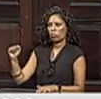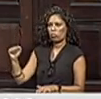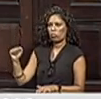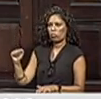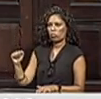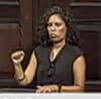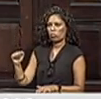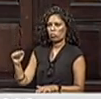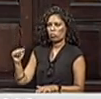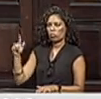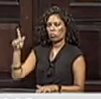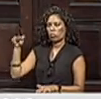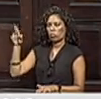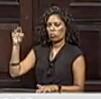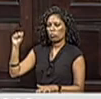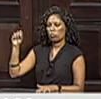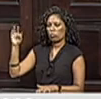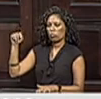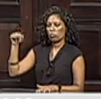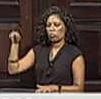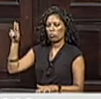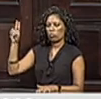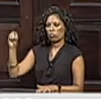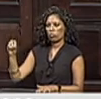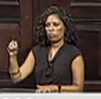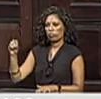votou. Gustavo Tutuca, Iranildo Campos.